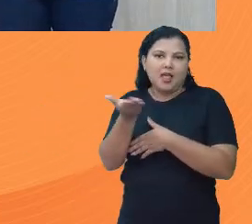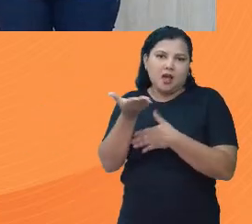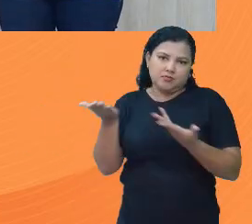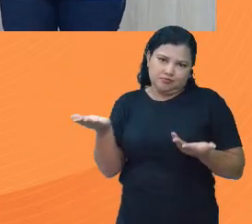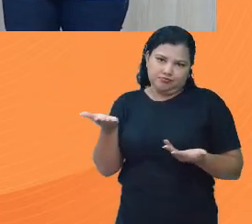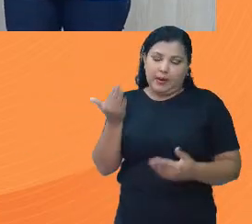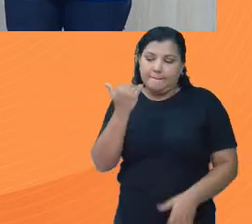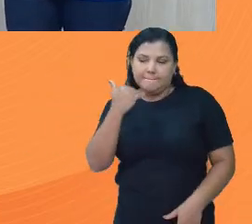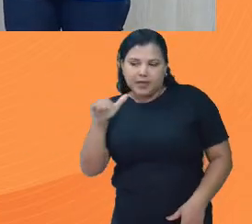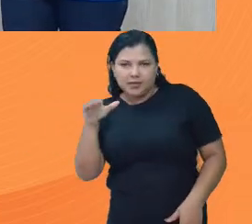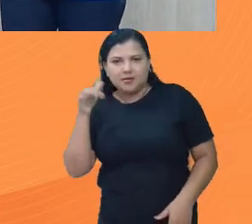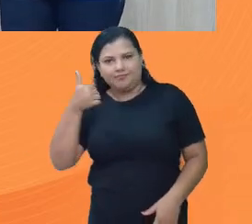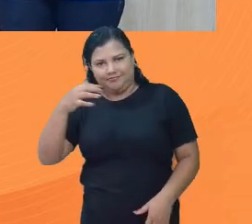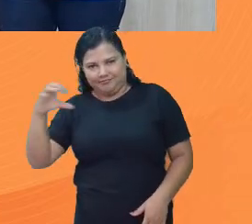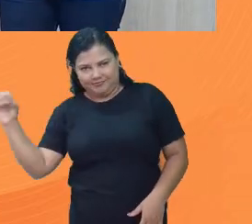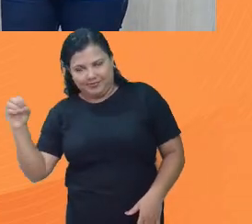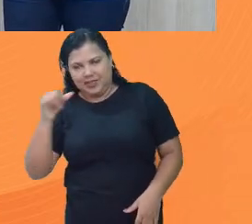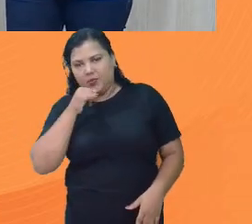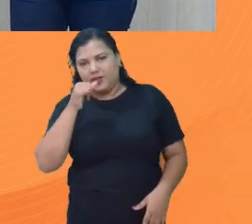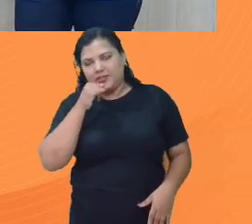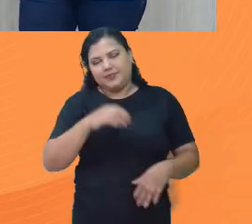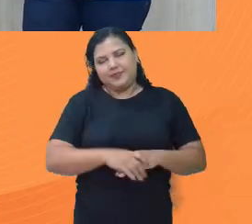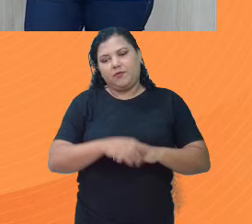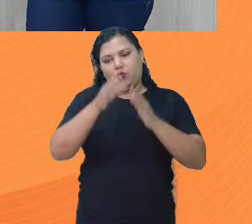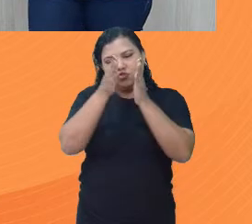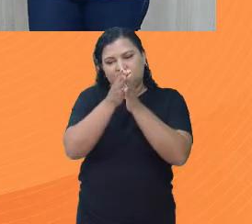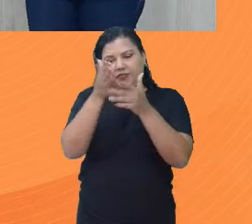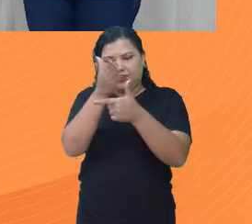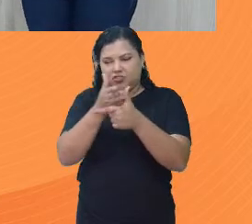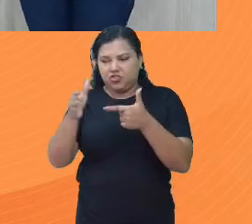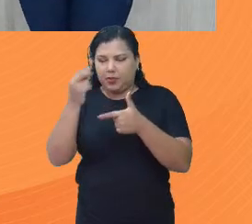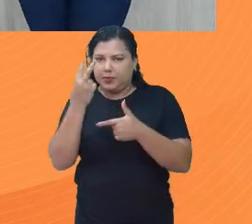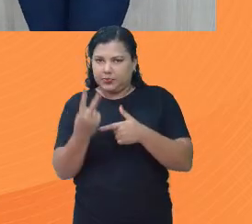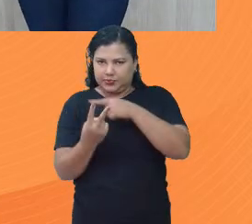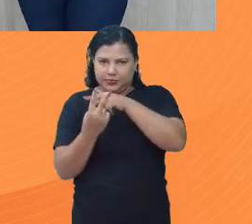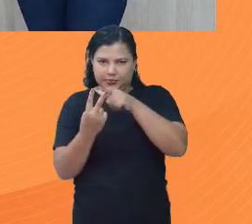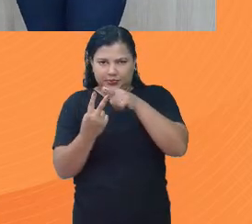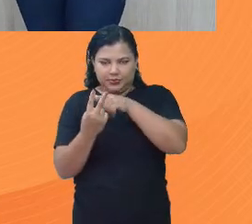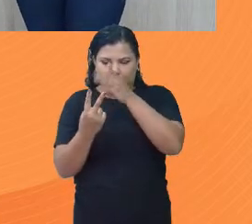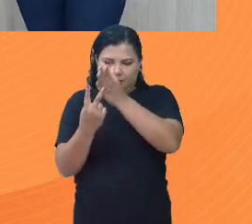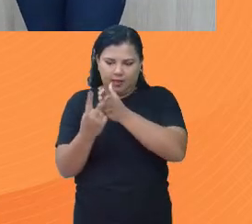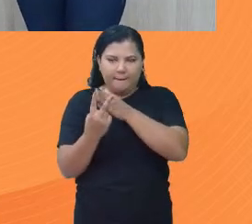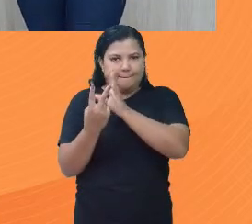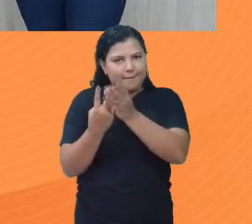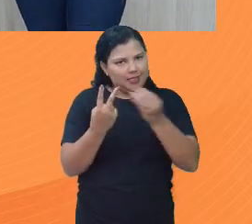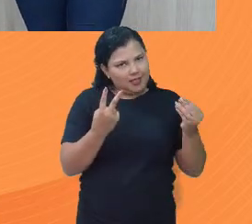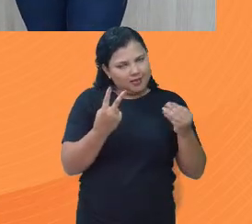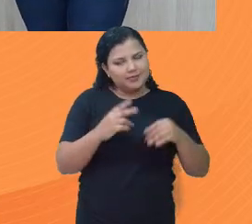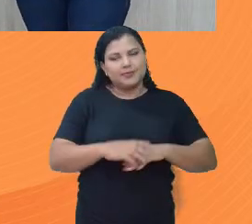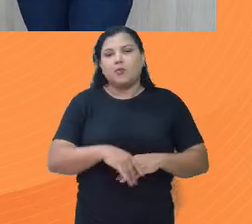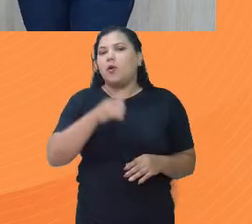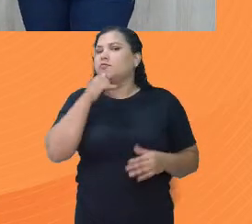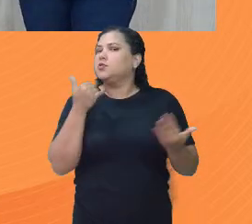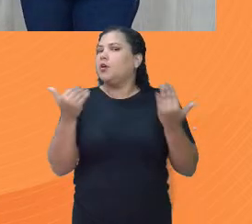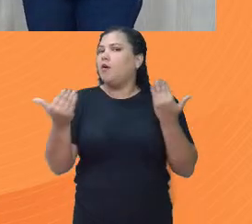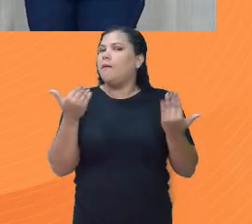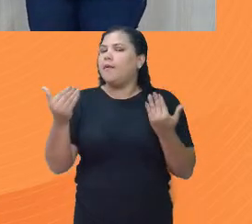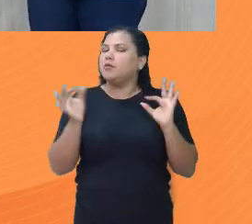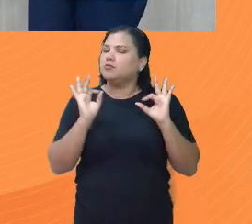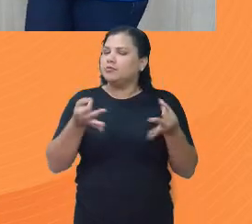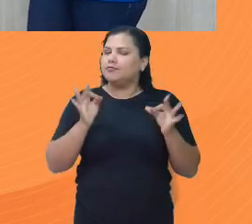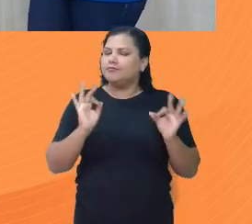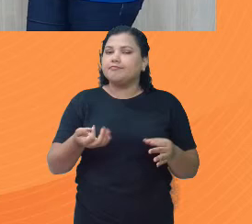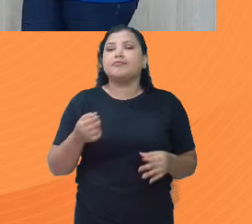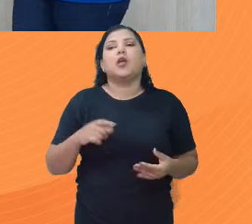Então, quer dizer que eu vou pegar metade desse total. A gente começa fazendo essas comparações. E se você fizer essas comparações